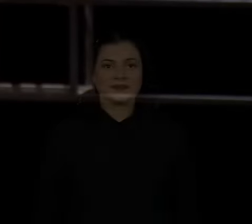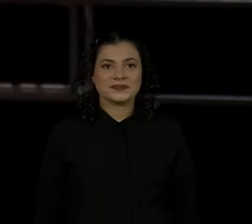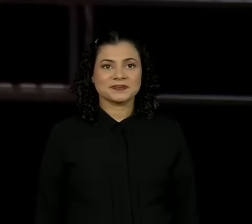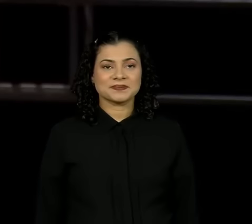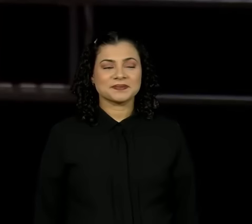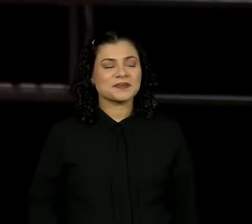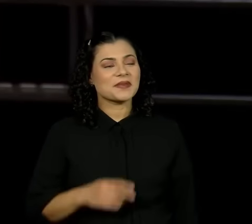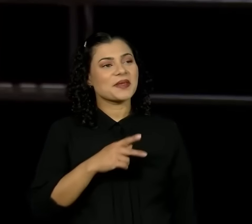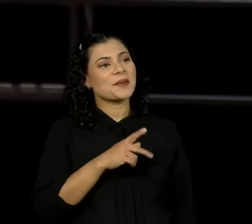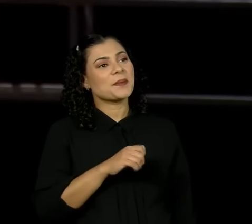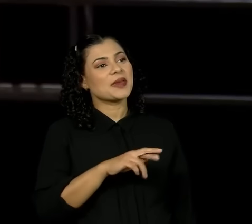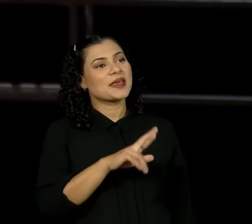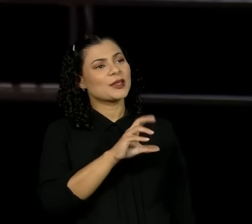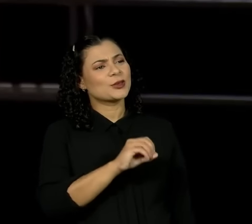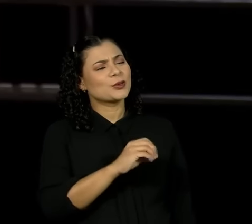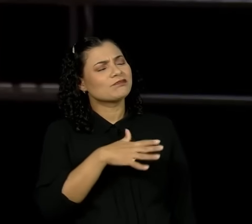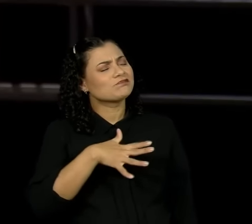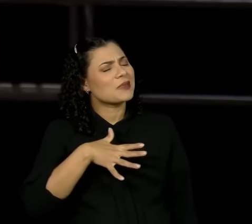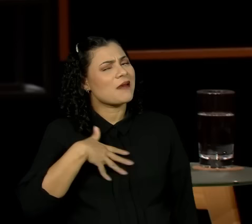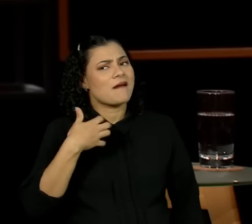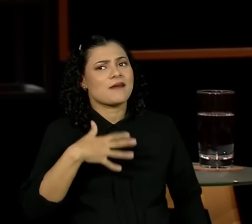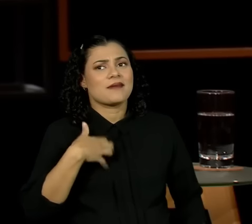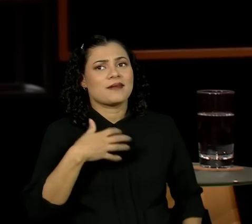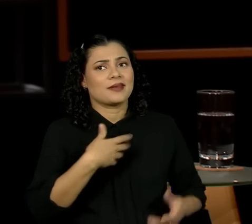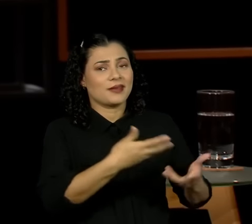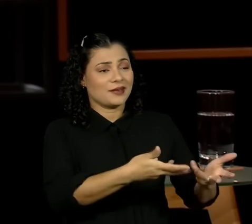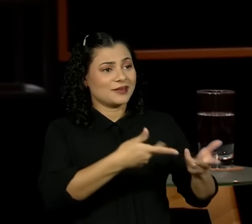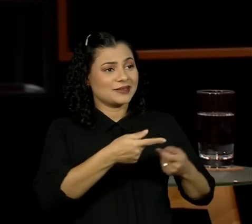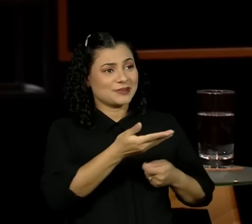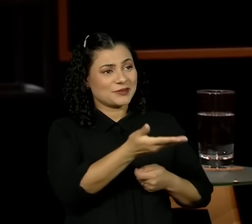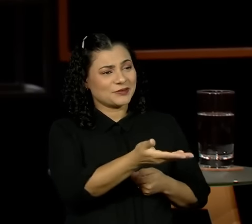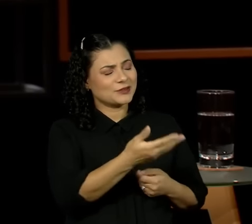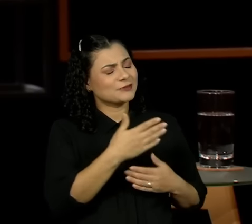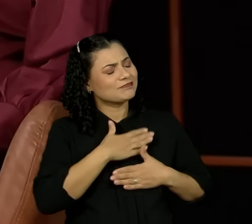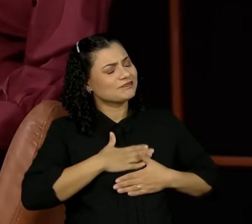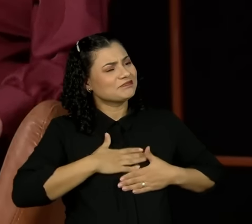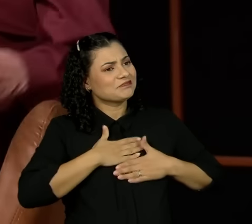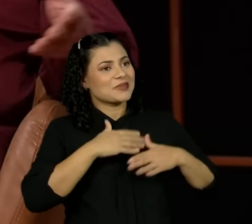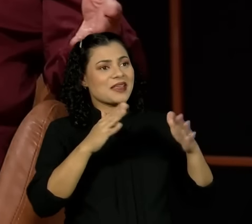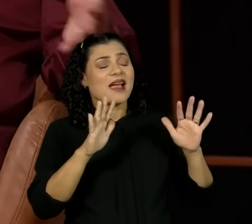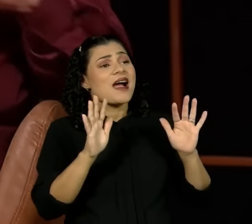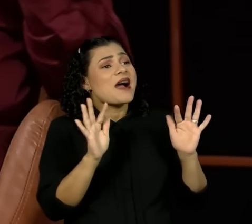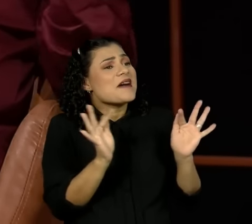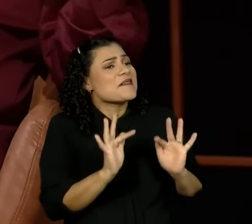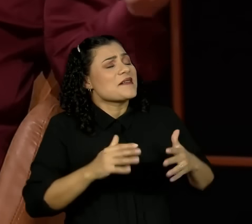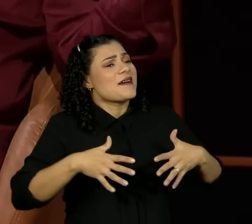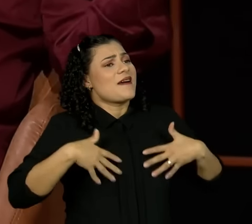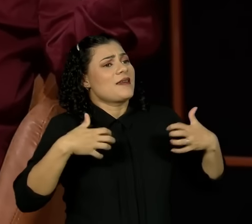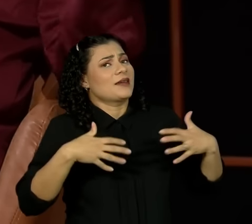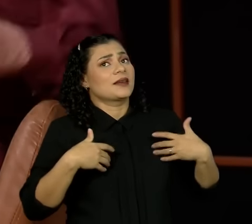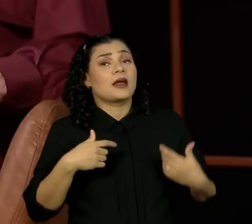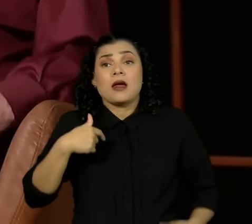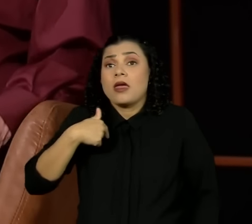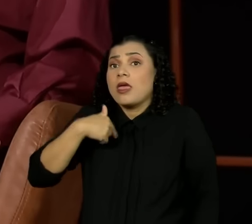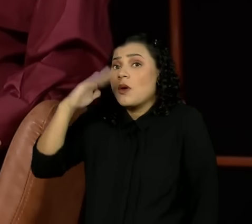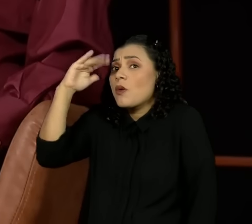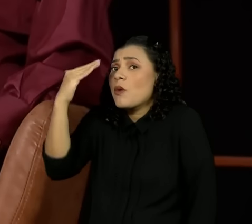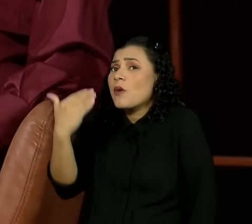Pedro, é uma alegria te receber aqui no programa. Seja muito bem-vindo, Pedro Bandeira. E muito obrigado. A honra é minha estar